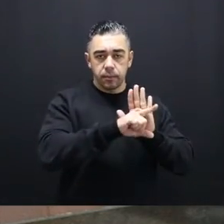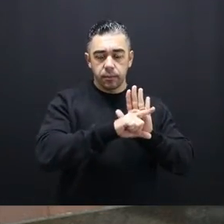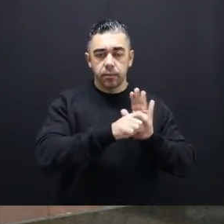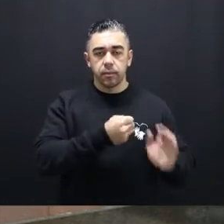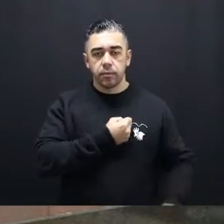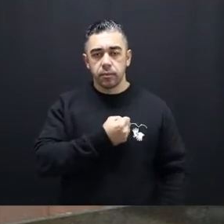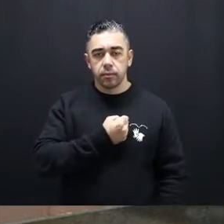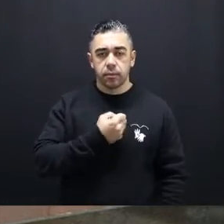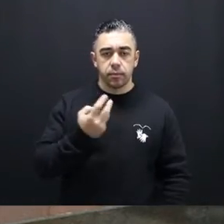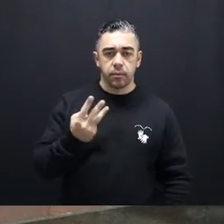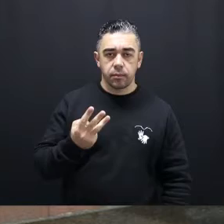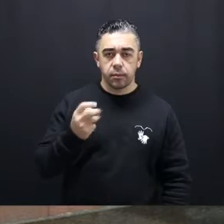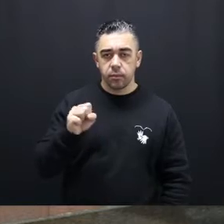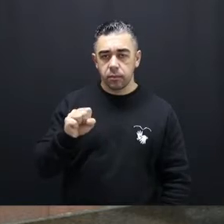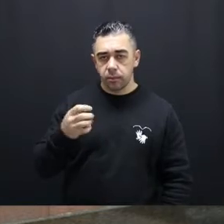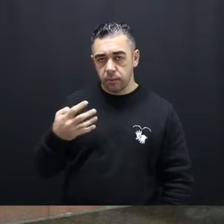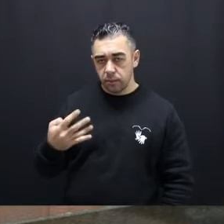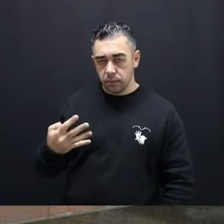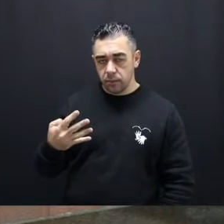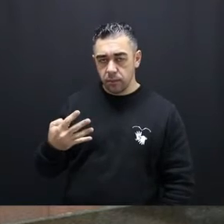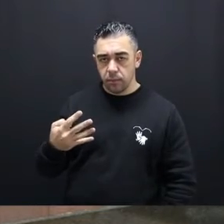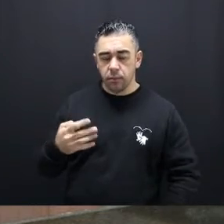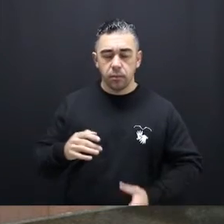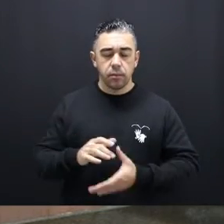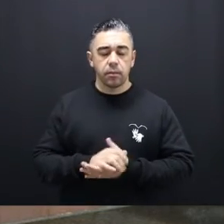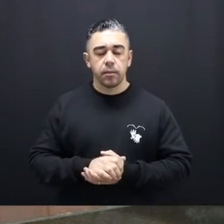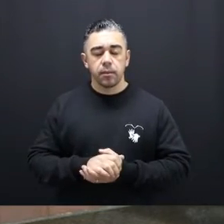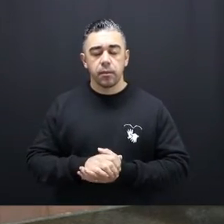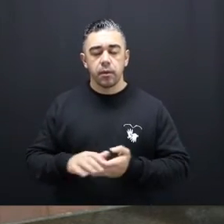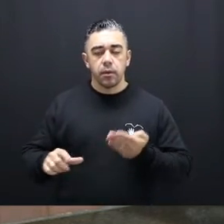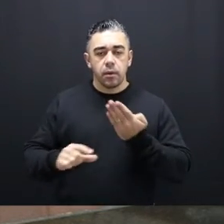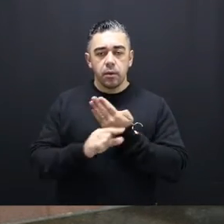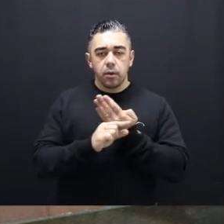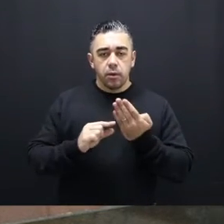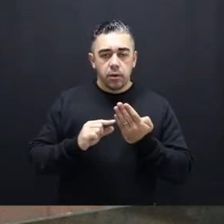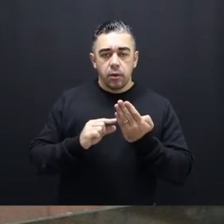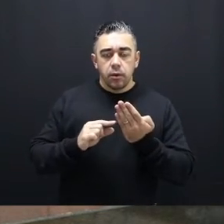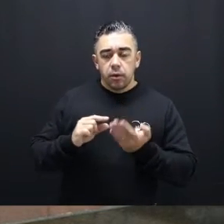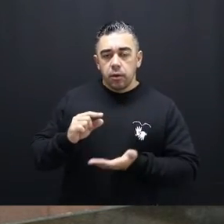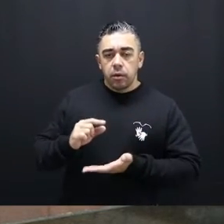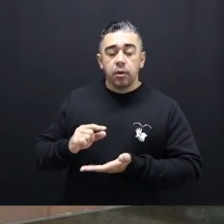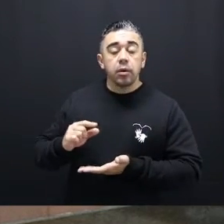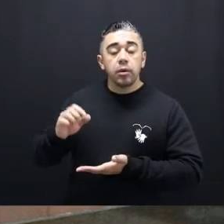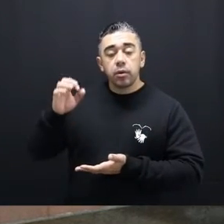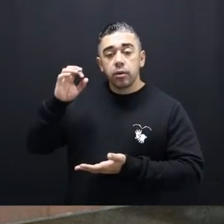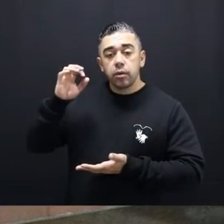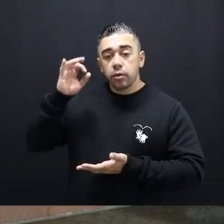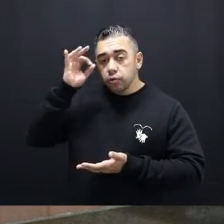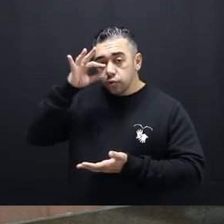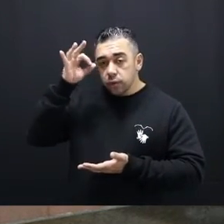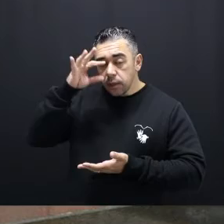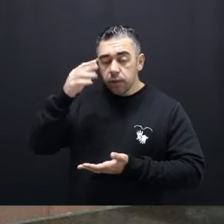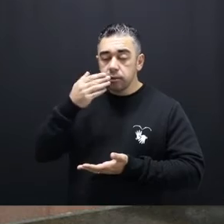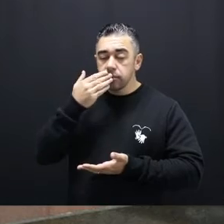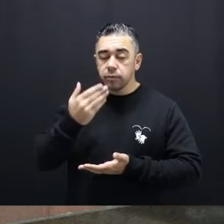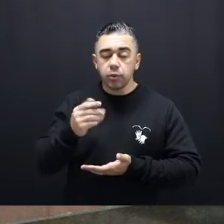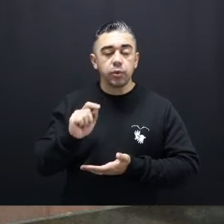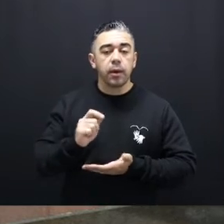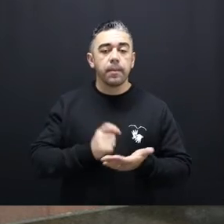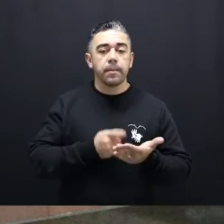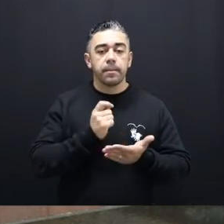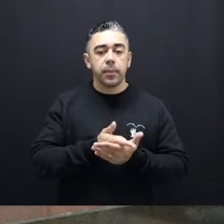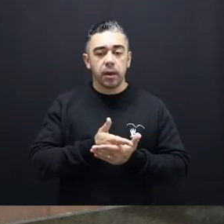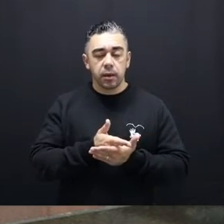384 é de autoria do nobre Vereador Juliano Martins que dispõe sobre o pagamento